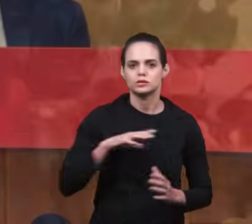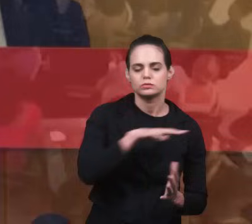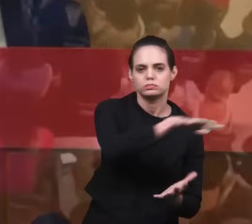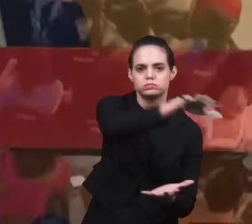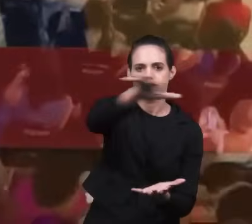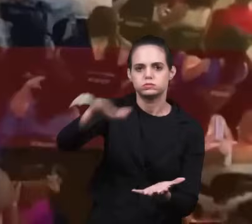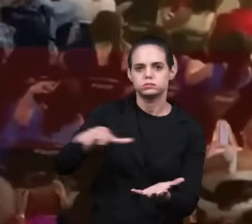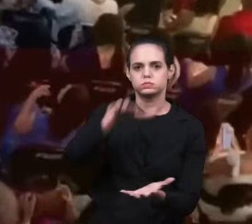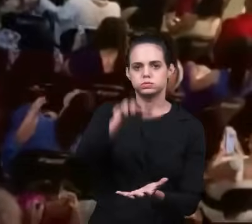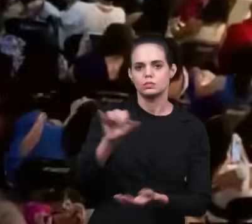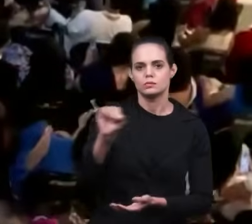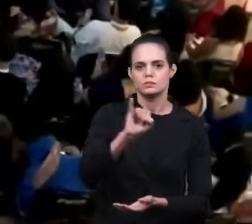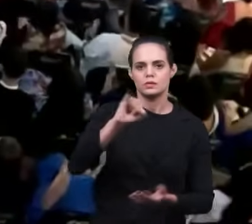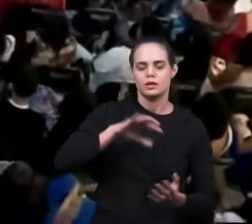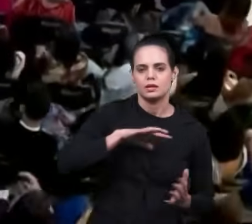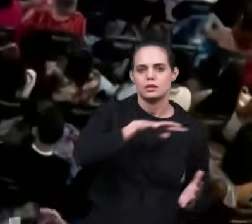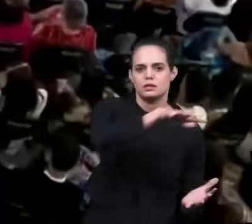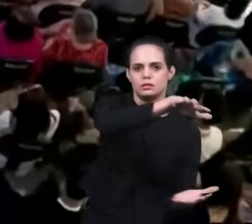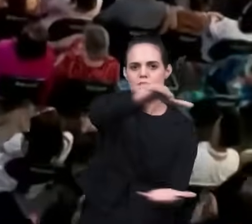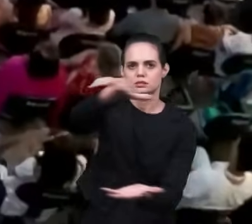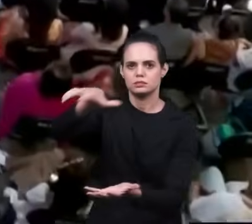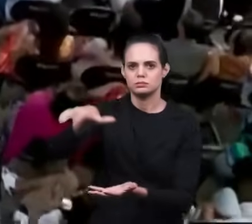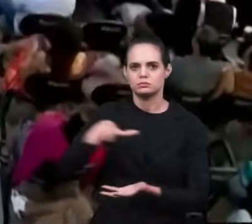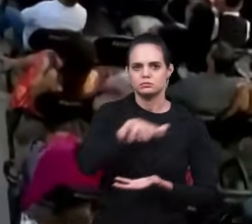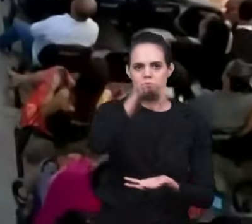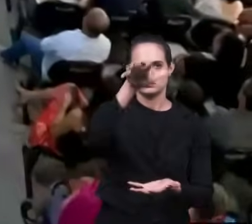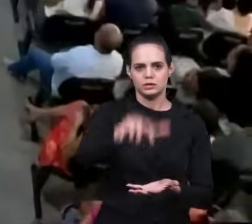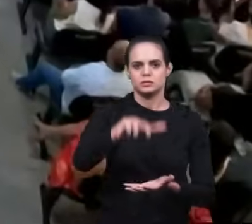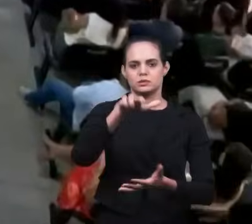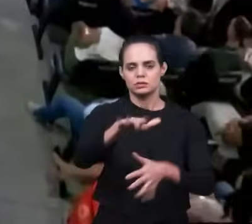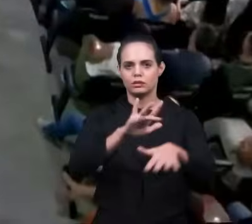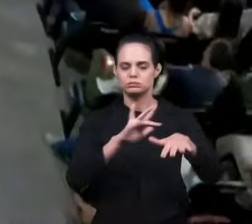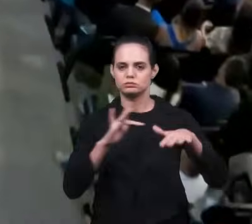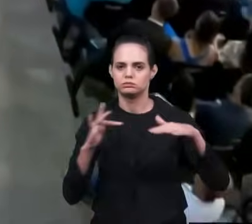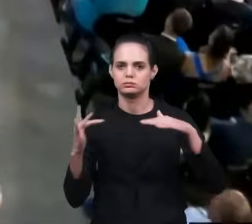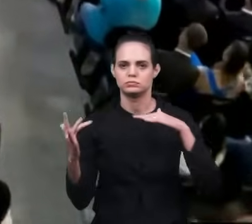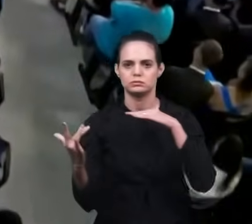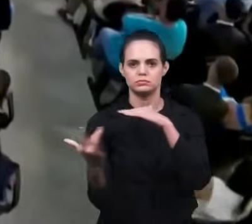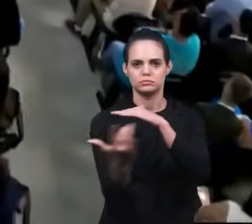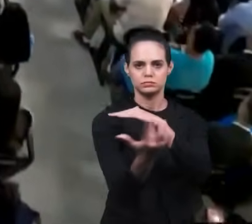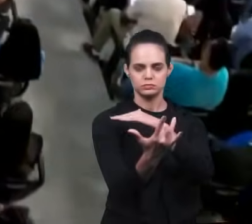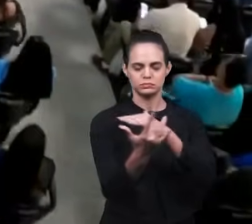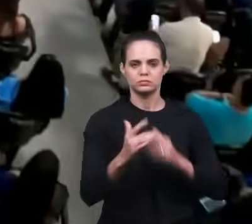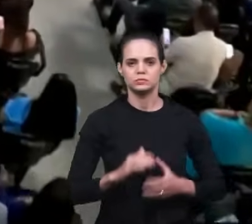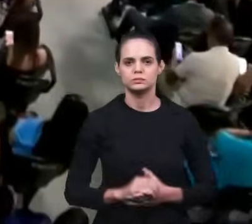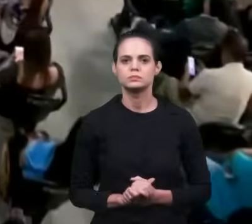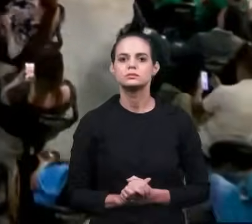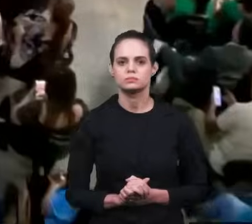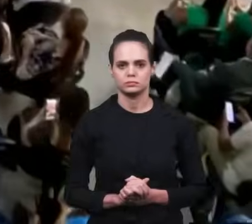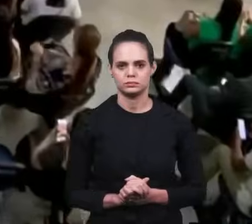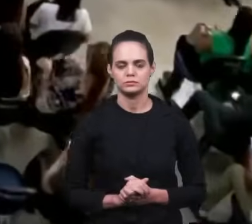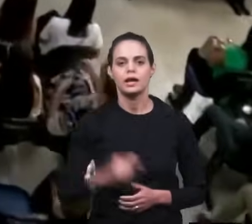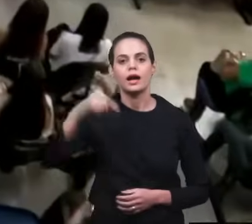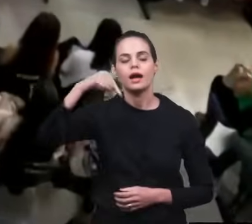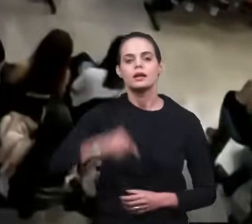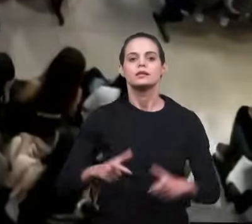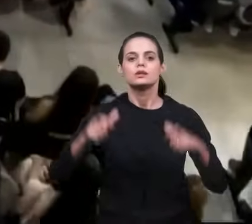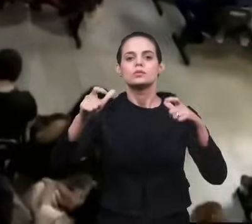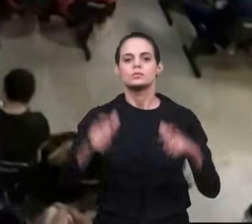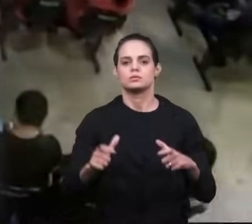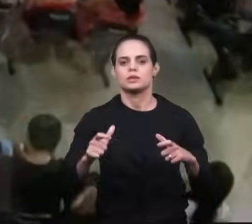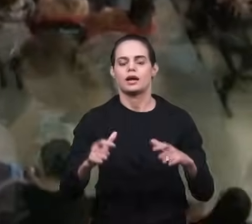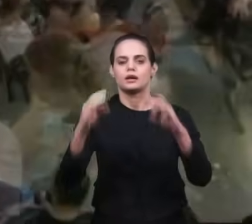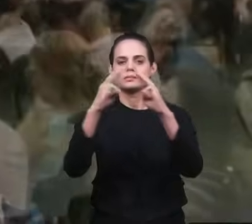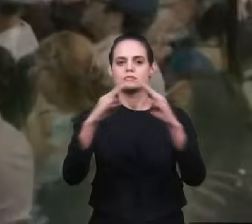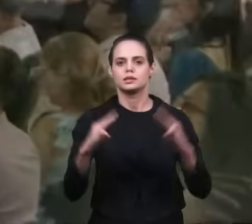mundial pelas diversas multiplataformas digitais, diretamente do Manaim, do